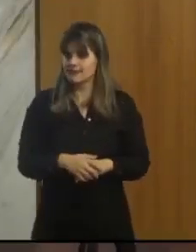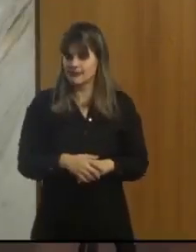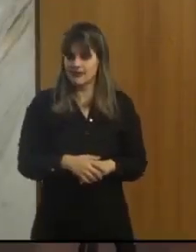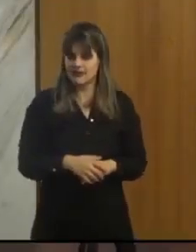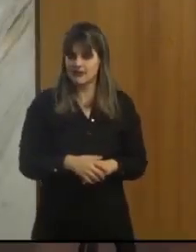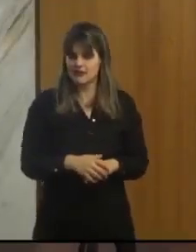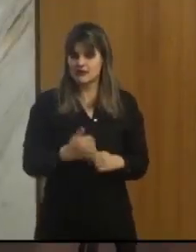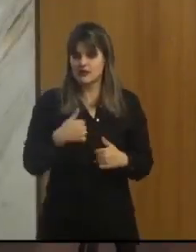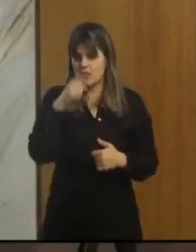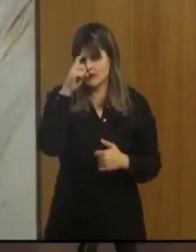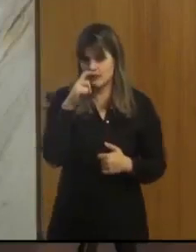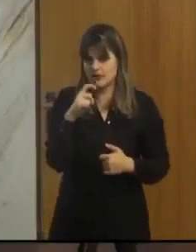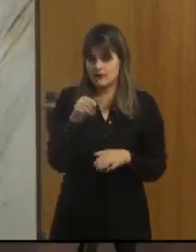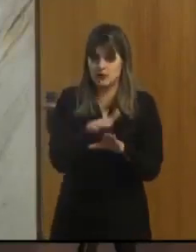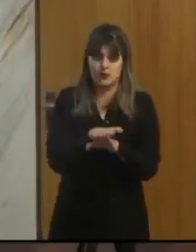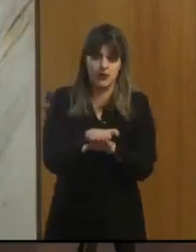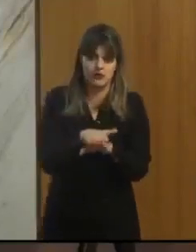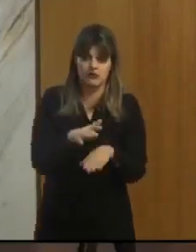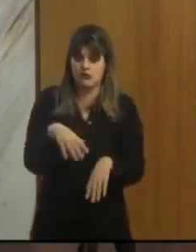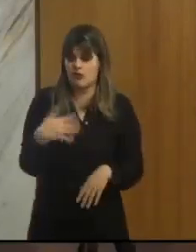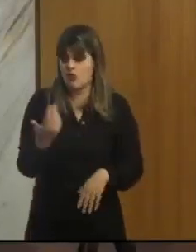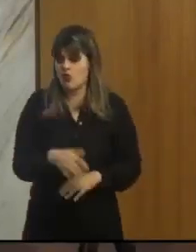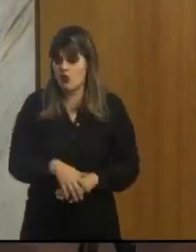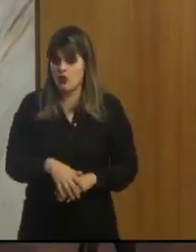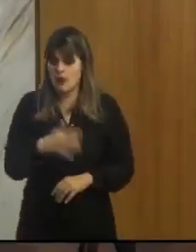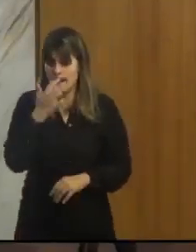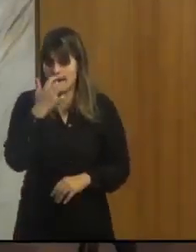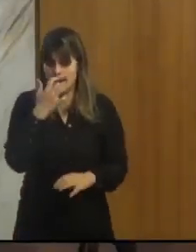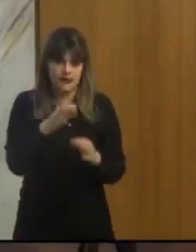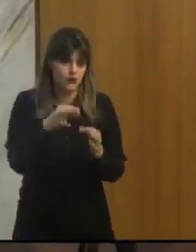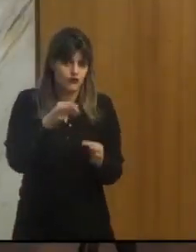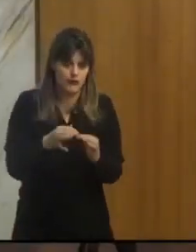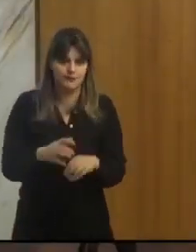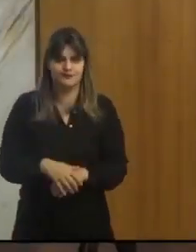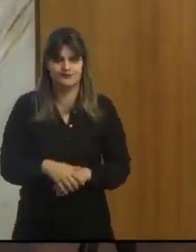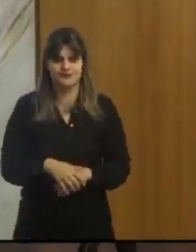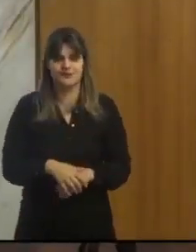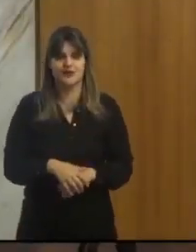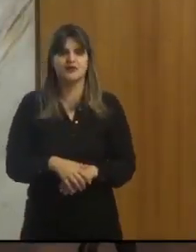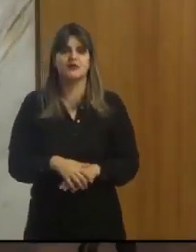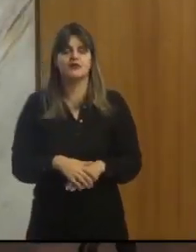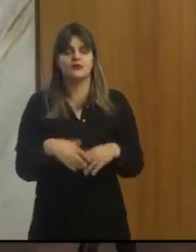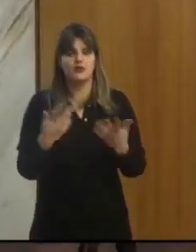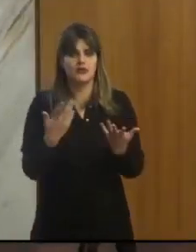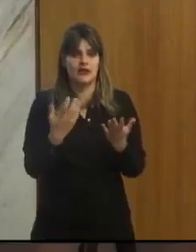Eu lembrar-me ia mais do peixe, ou mesmo da lua. Portanto, é aquilo que nos